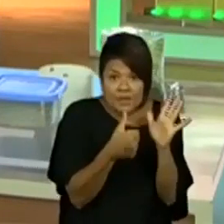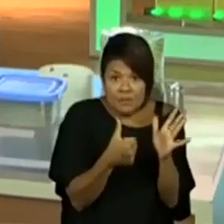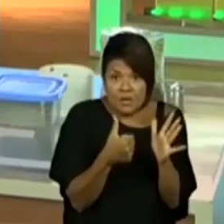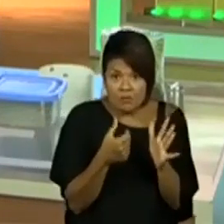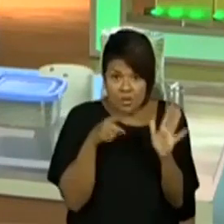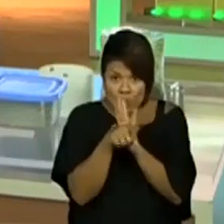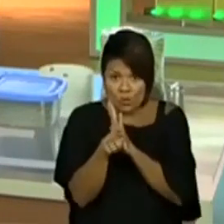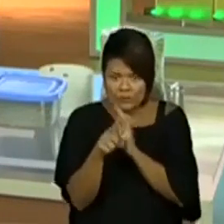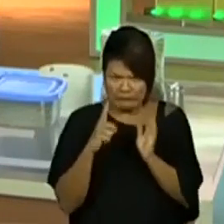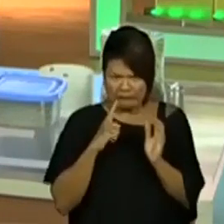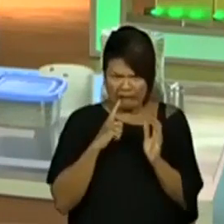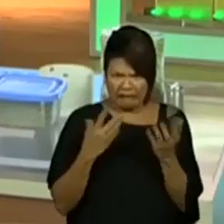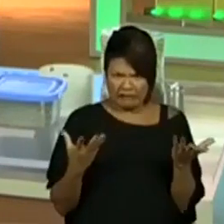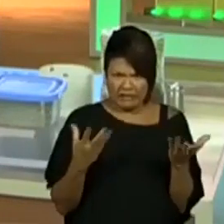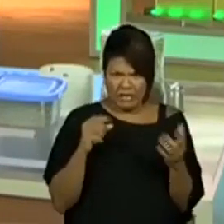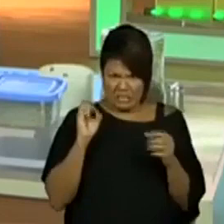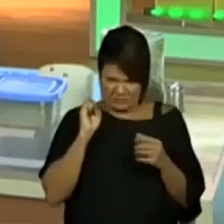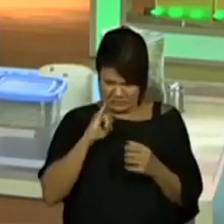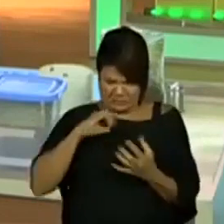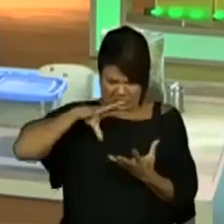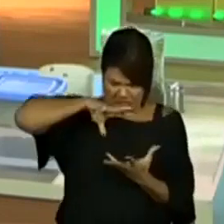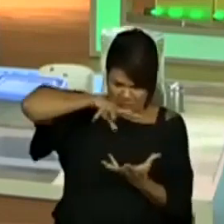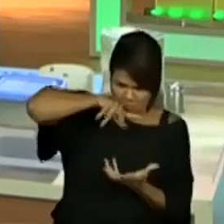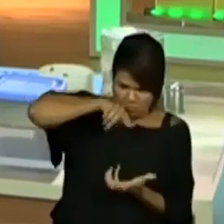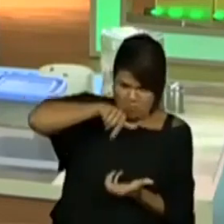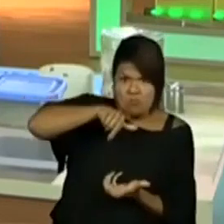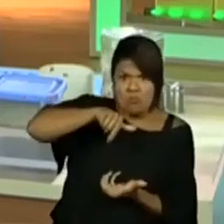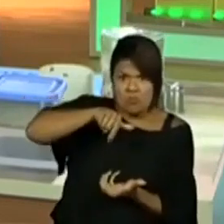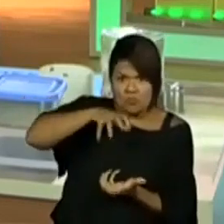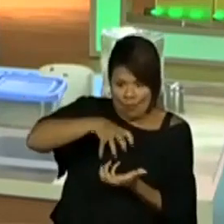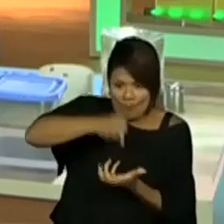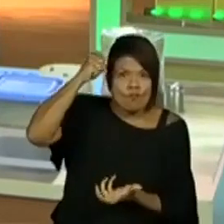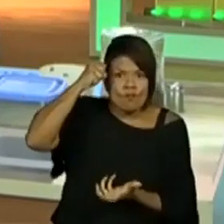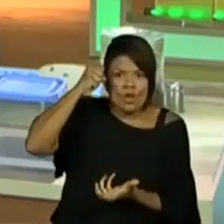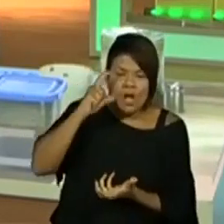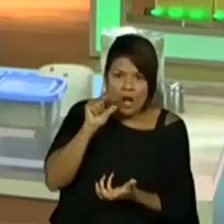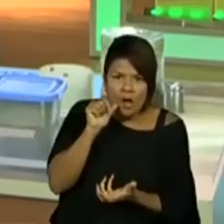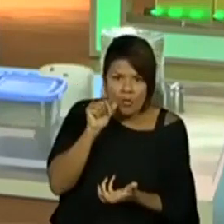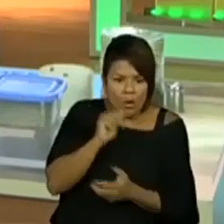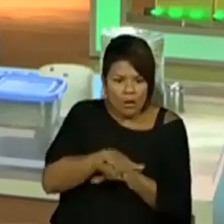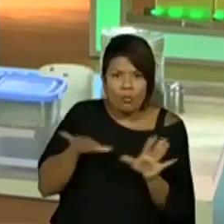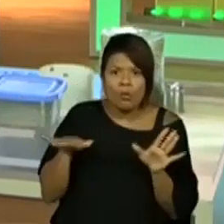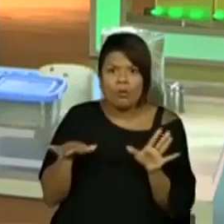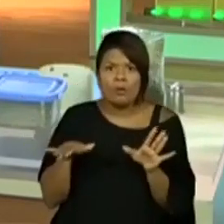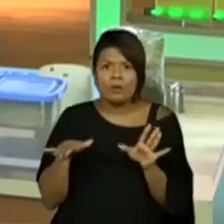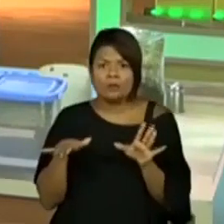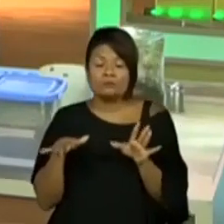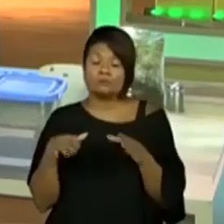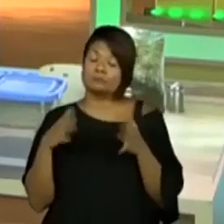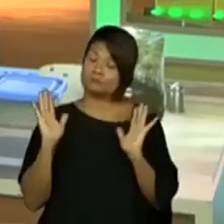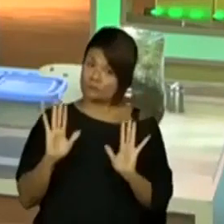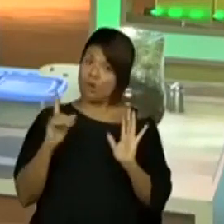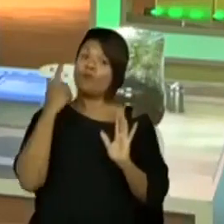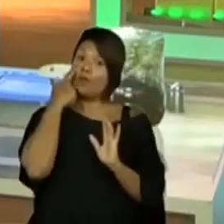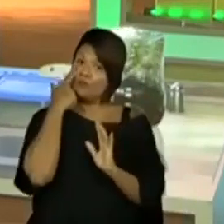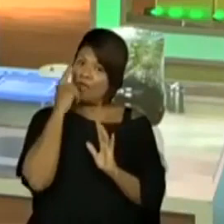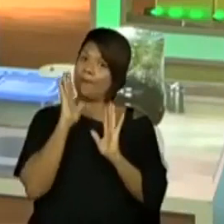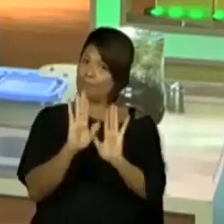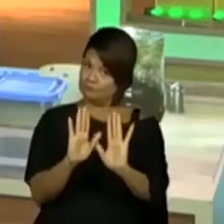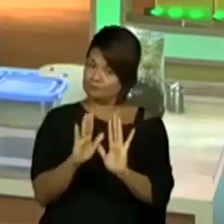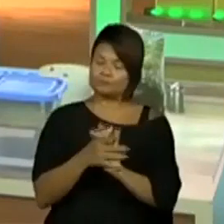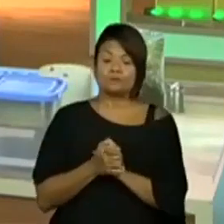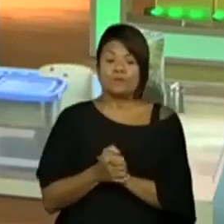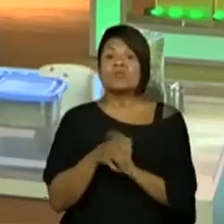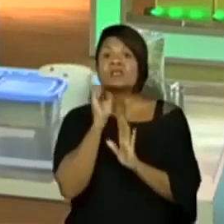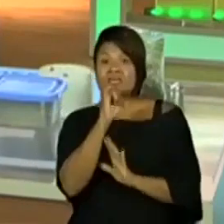sentido? O que aconteceria se toda a água do planeta acabasse? Então, vamos lá. Se a água